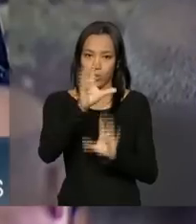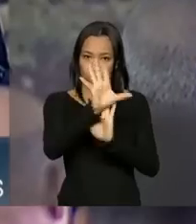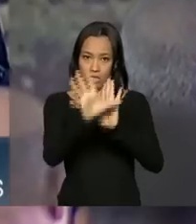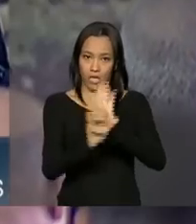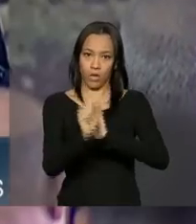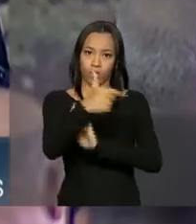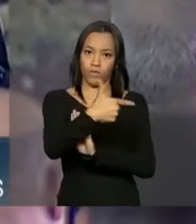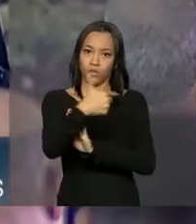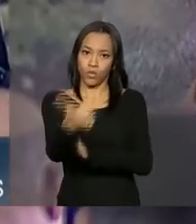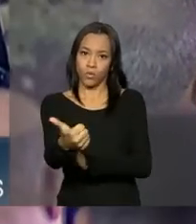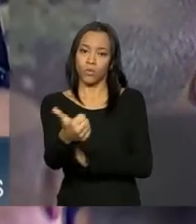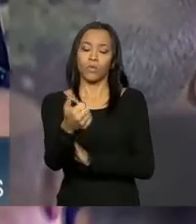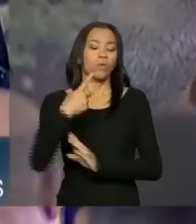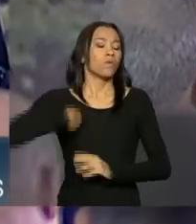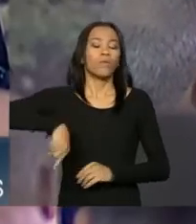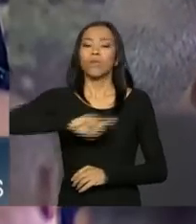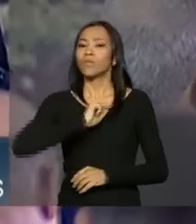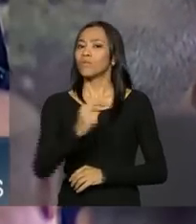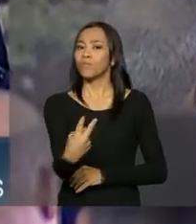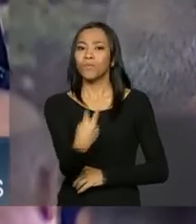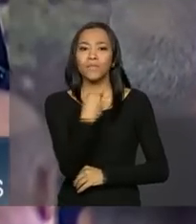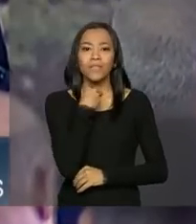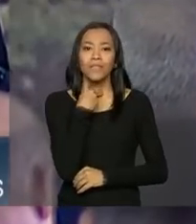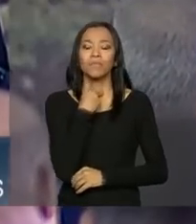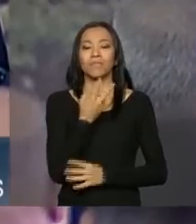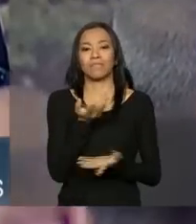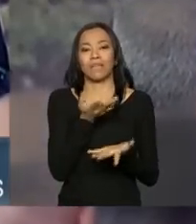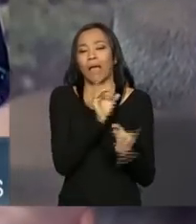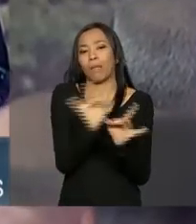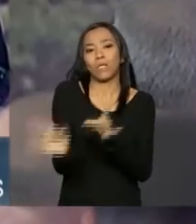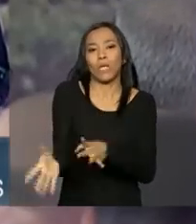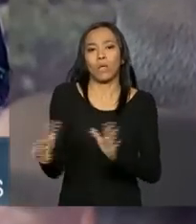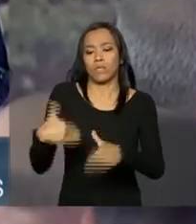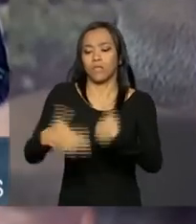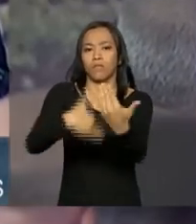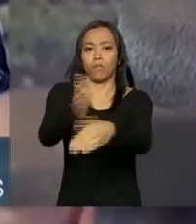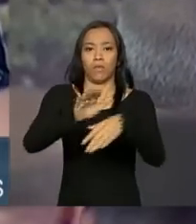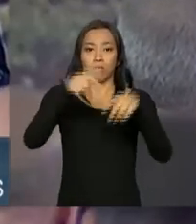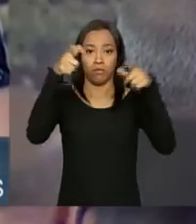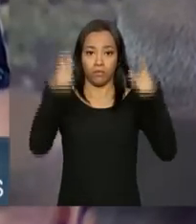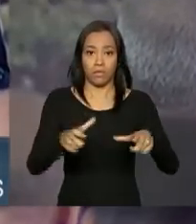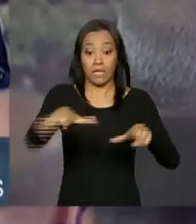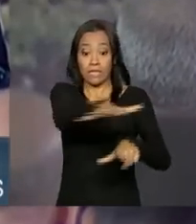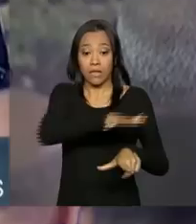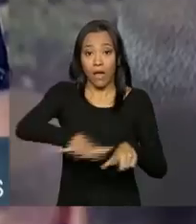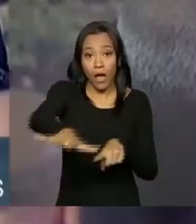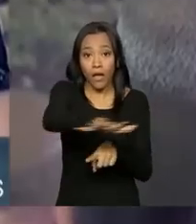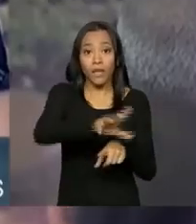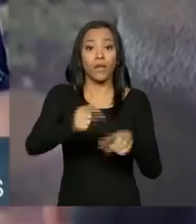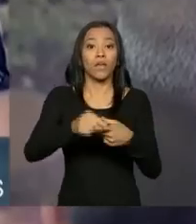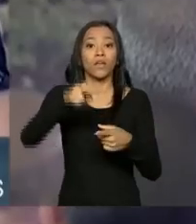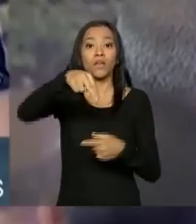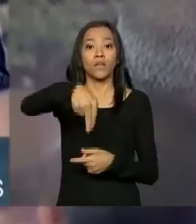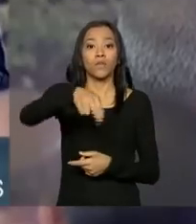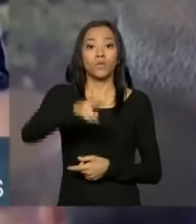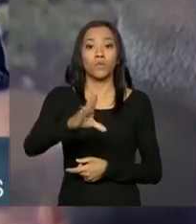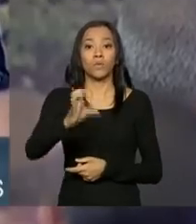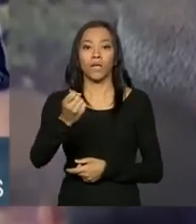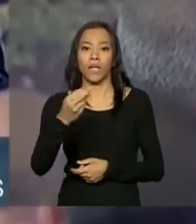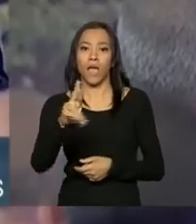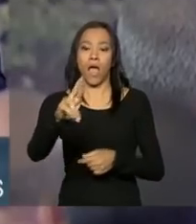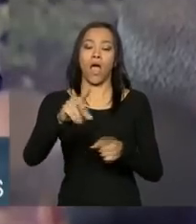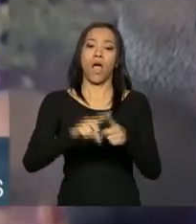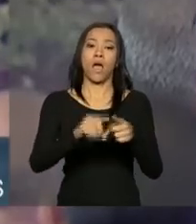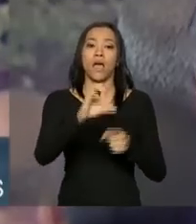não podemos abdicar do pleno desenvolvimento de nossos setores nuclear, cibernético